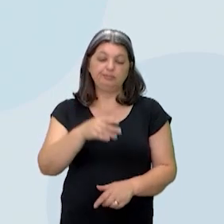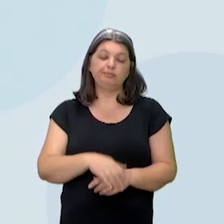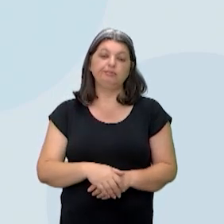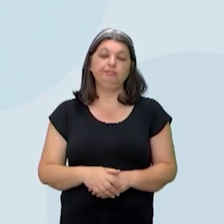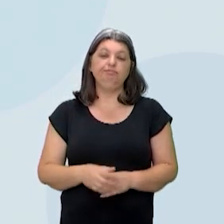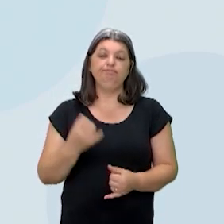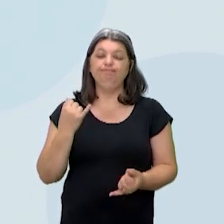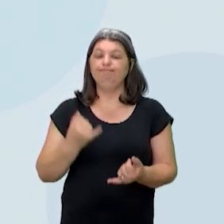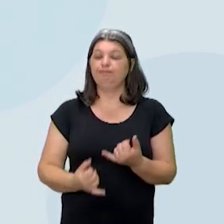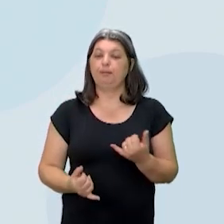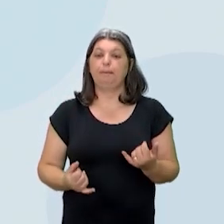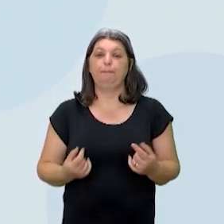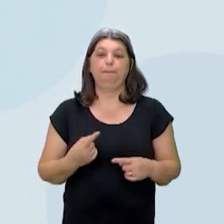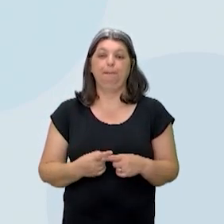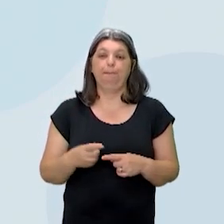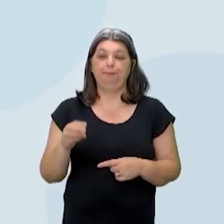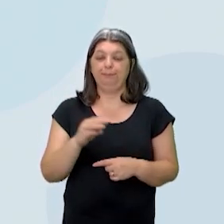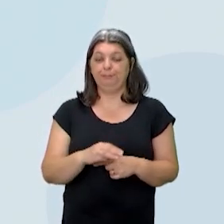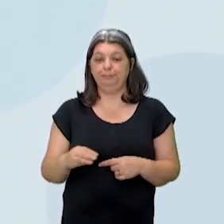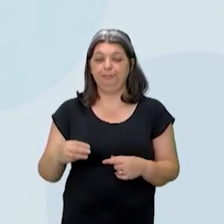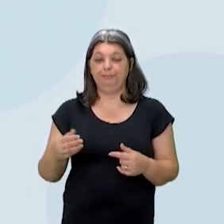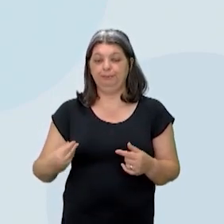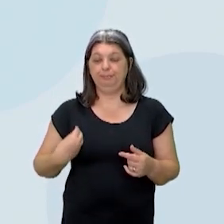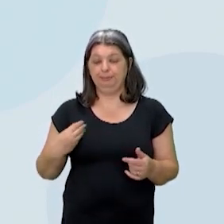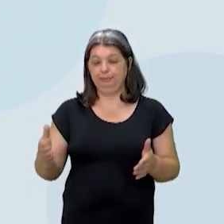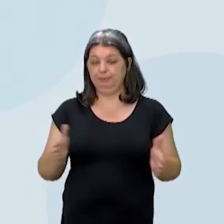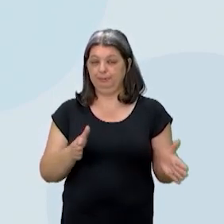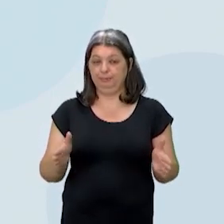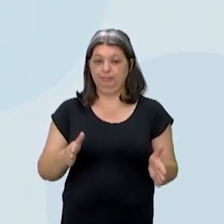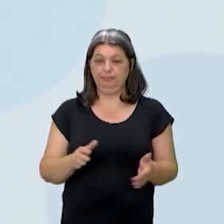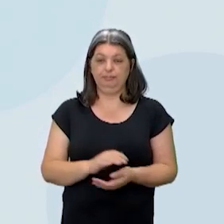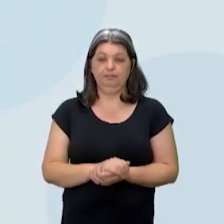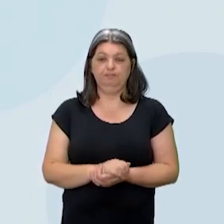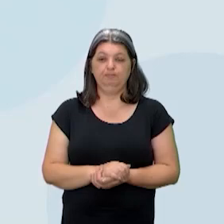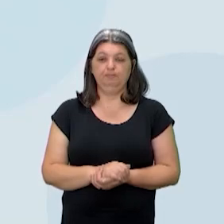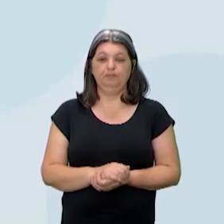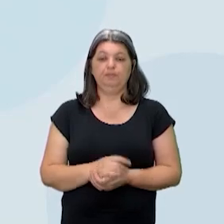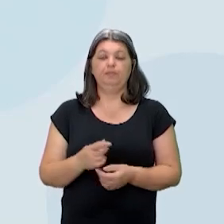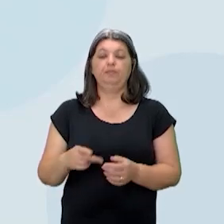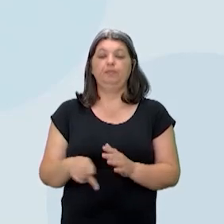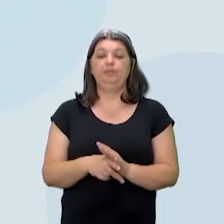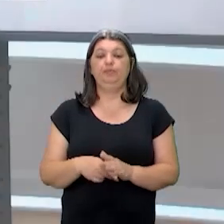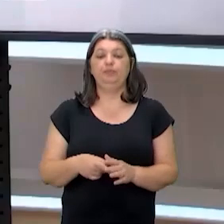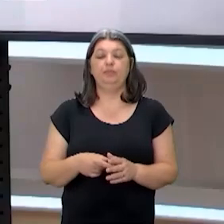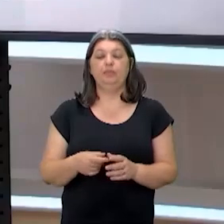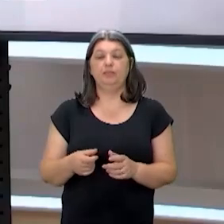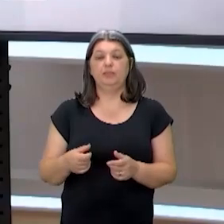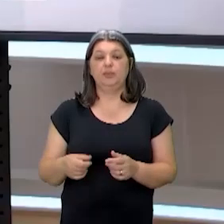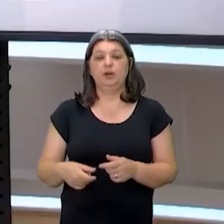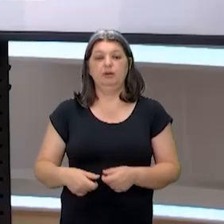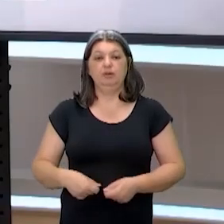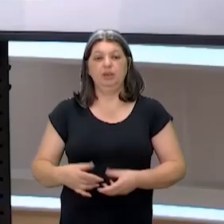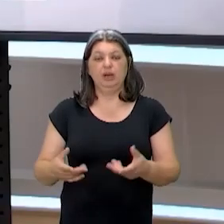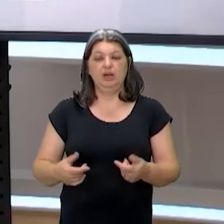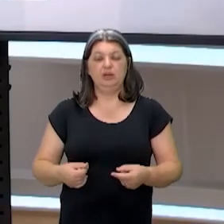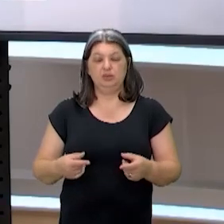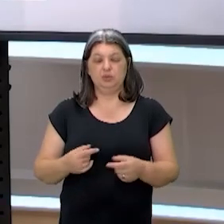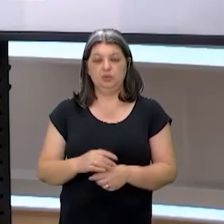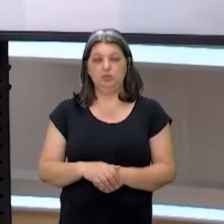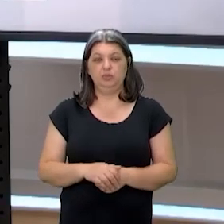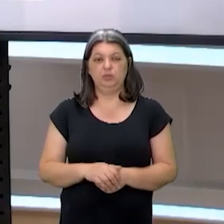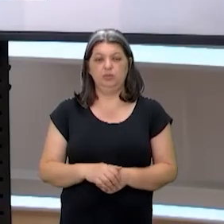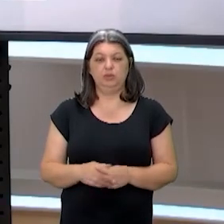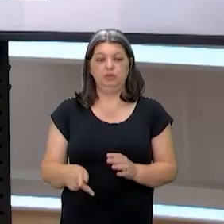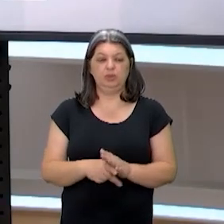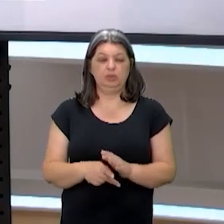anacrônica no momento em que nós vivemos hoje. Portanto, o maior custo, volta aqui para mim na 3, deixa eu falar de pertinho. O